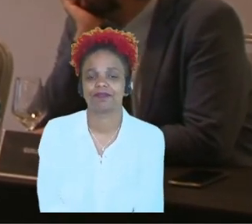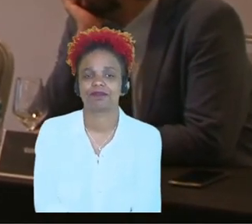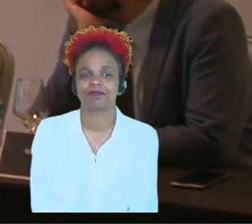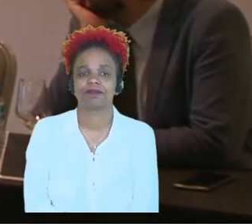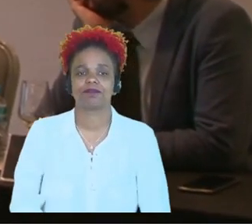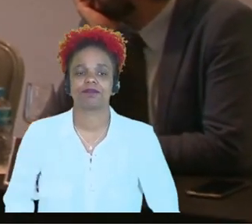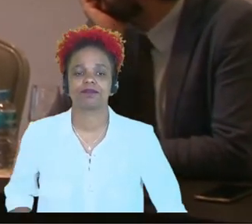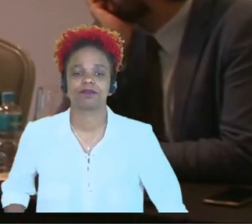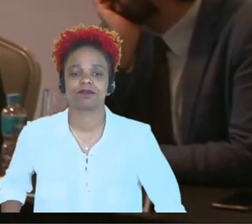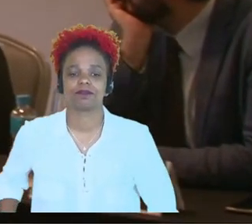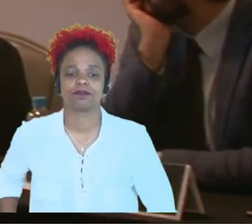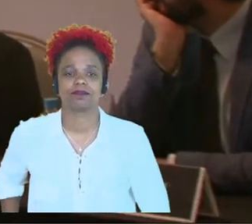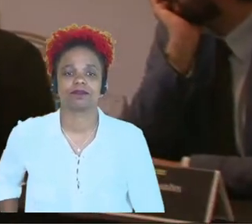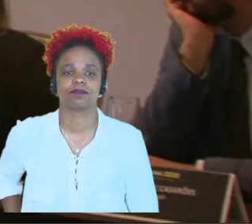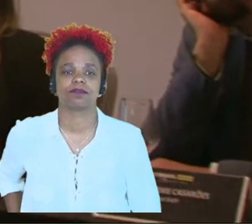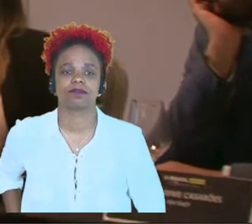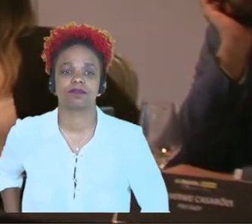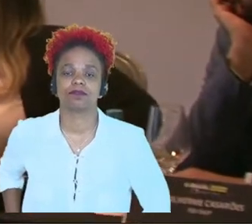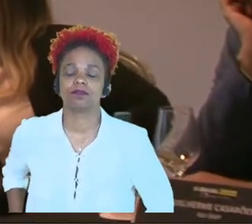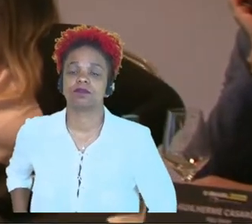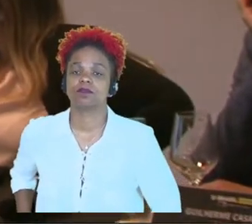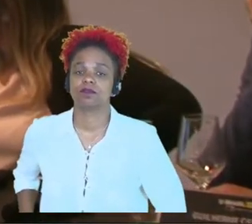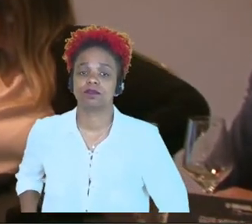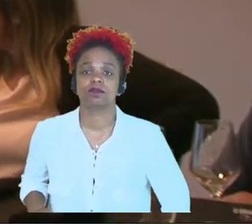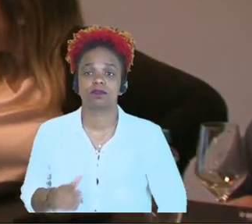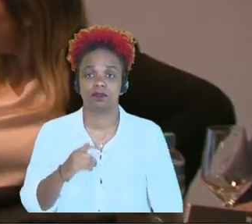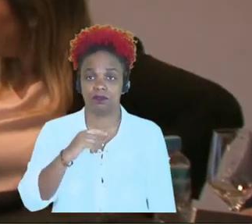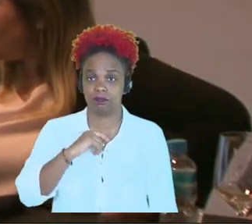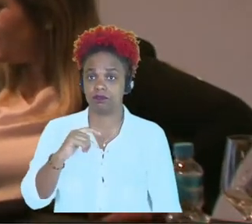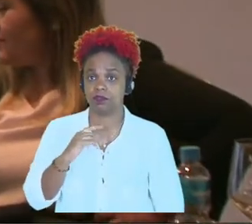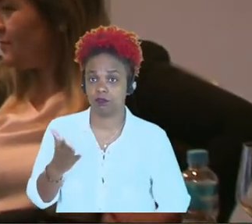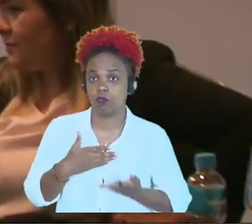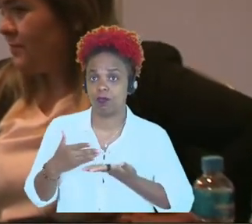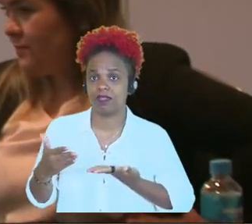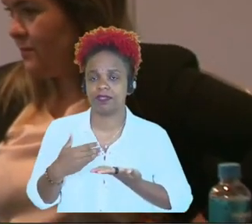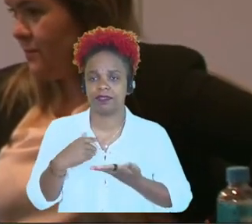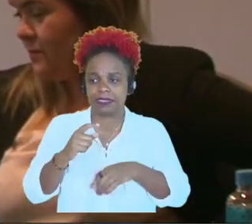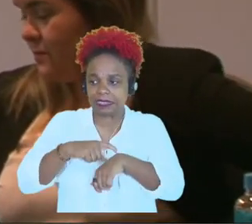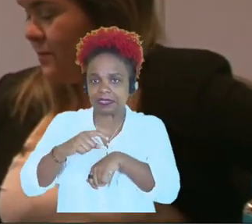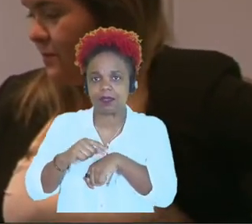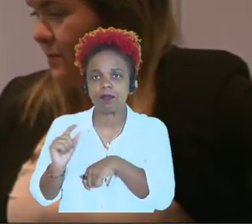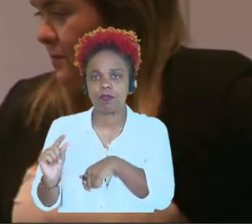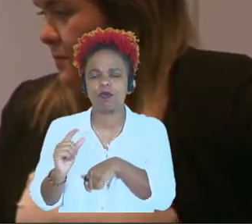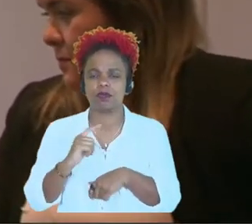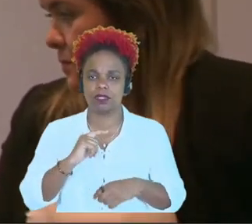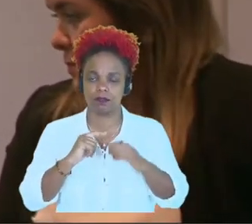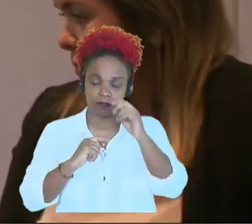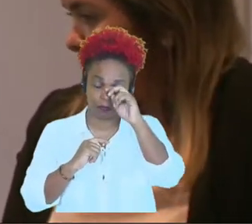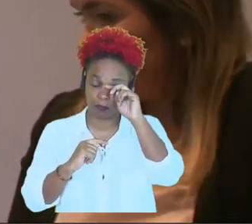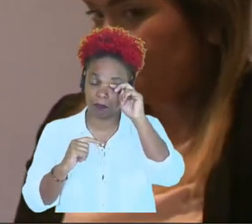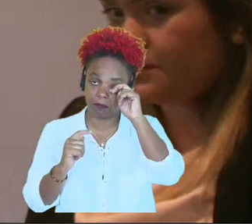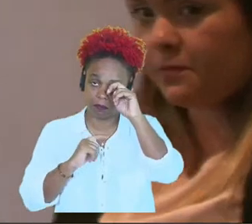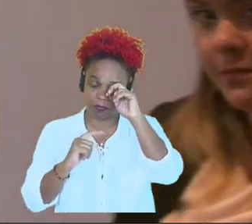Bom, vou começar de trás para frente. Acho que temos pouco tempo, vou só passar